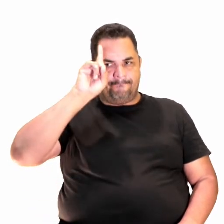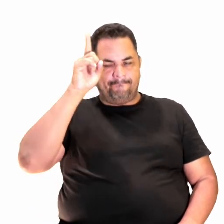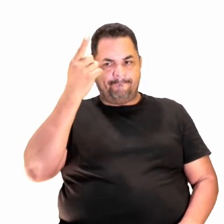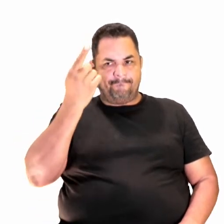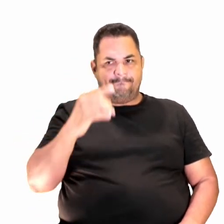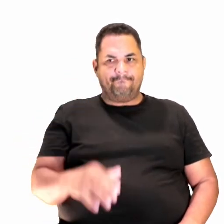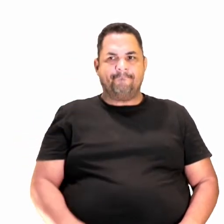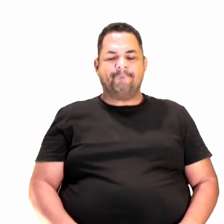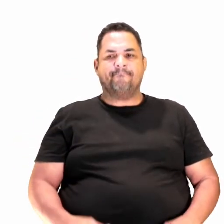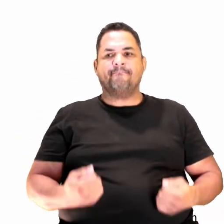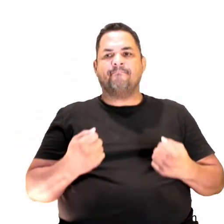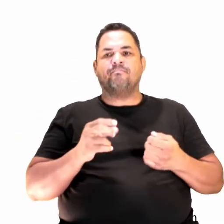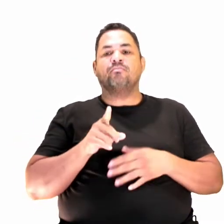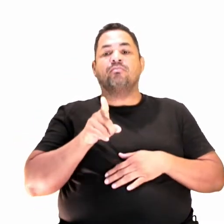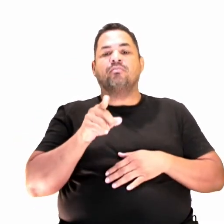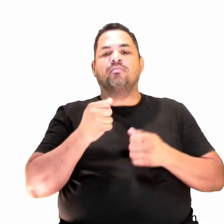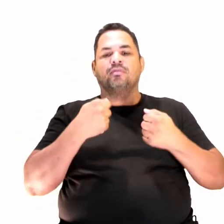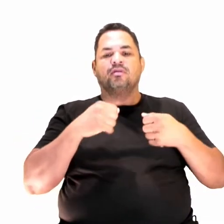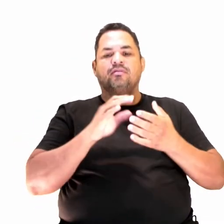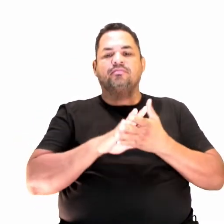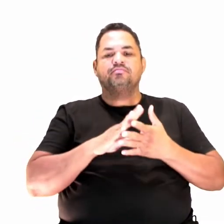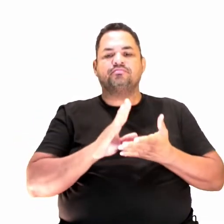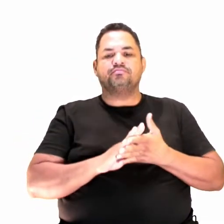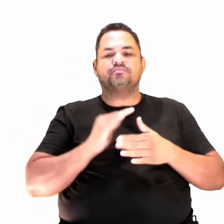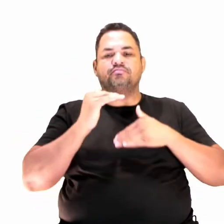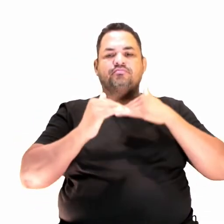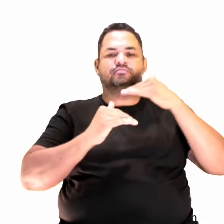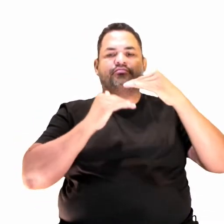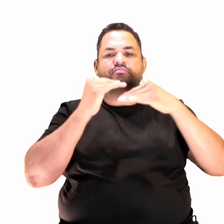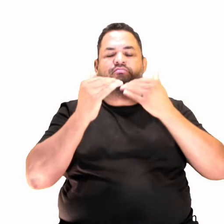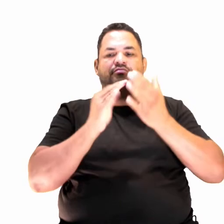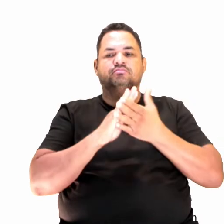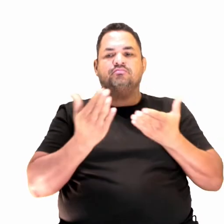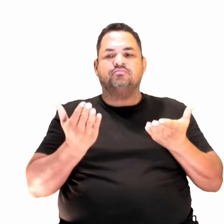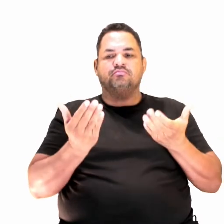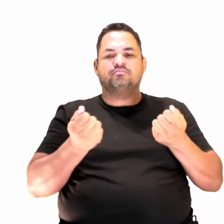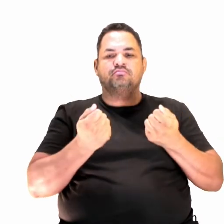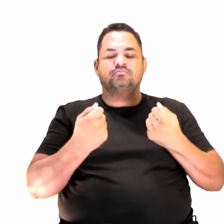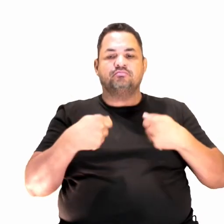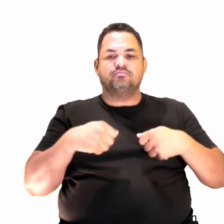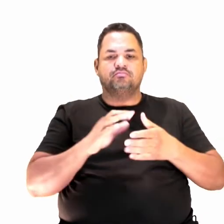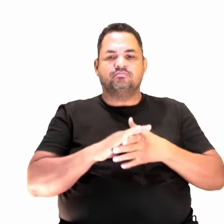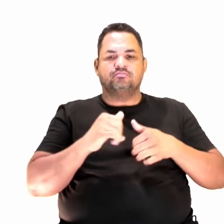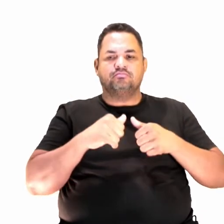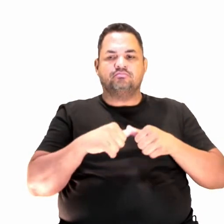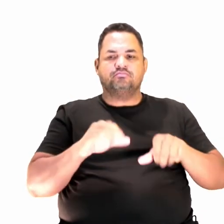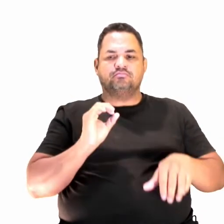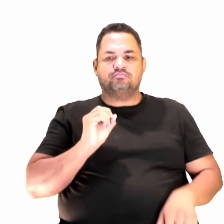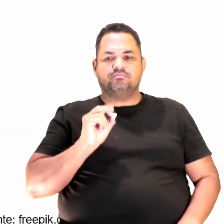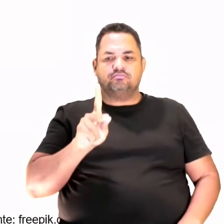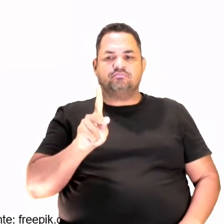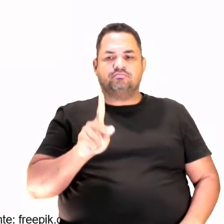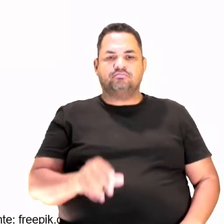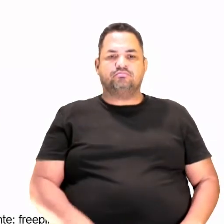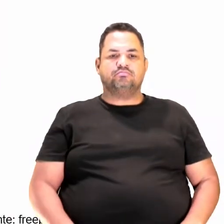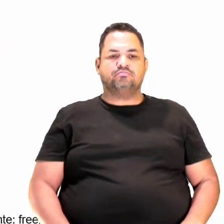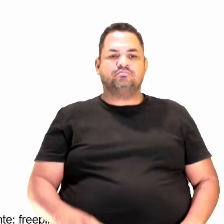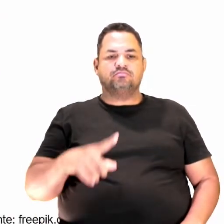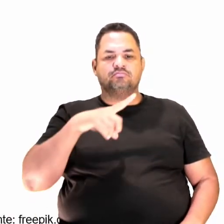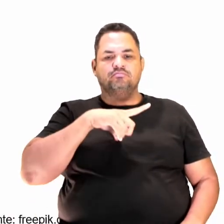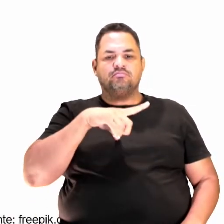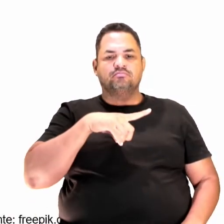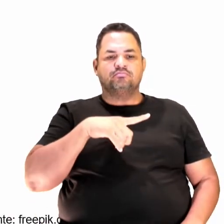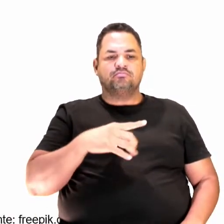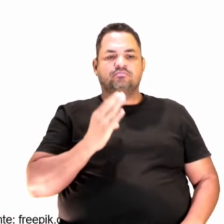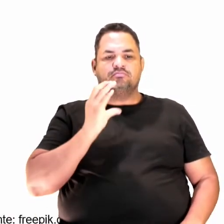usar, você pode estar desenvolvendo bulimia, você pode, ao invés de você poderia estar, ok? Temos a próxima que é